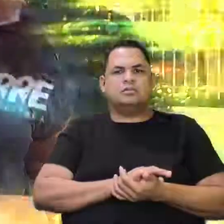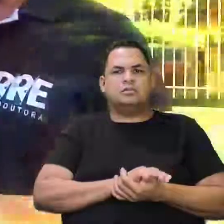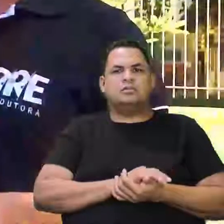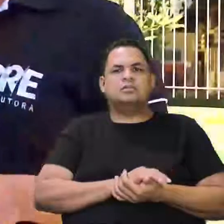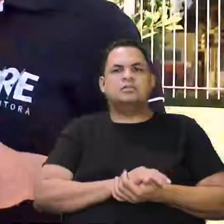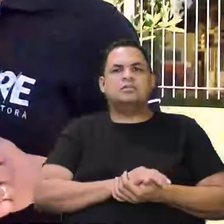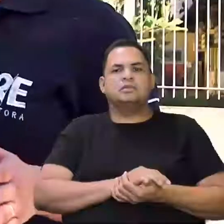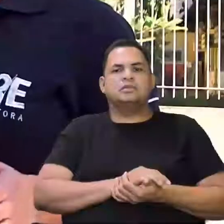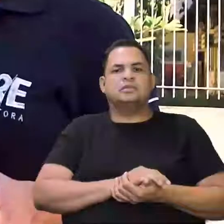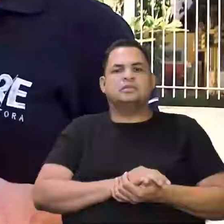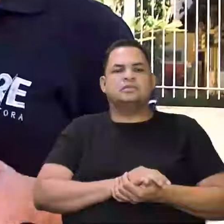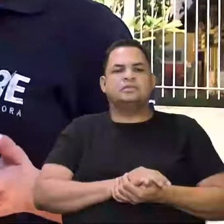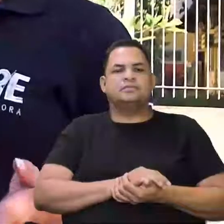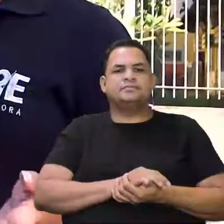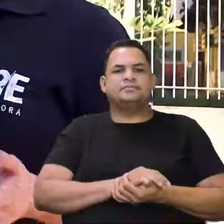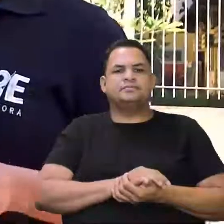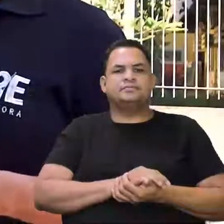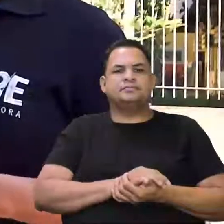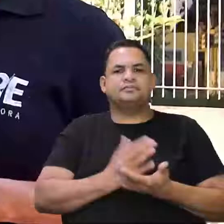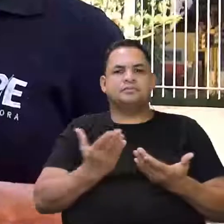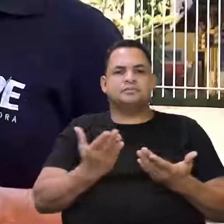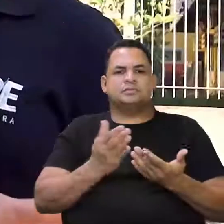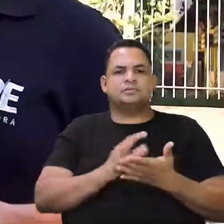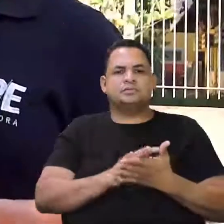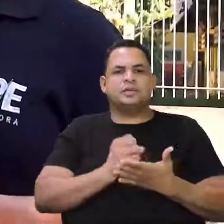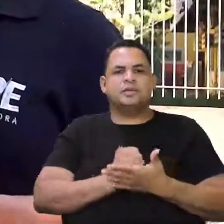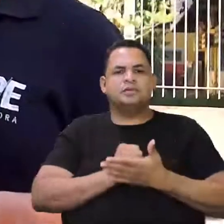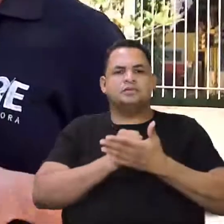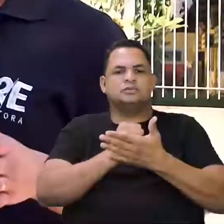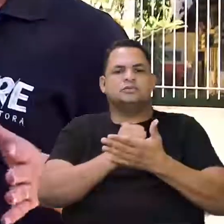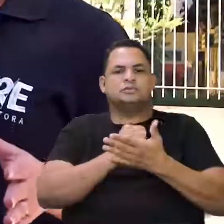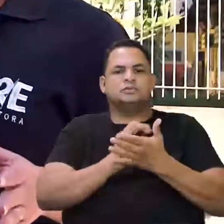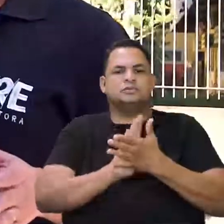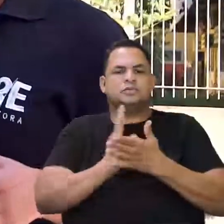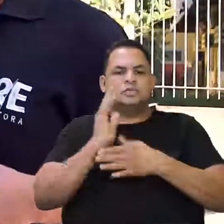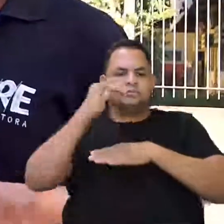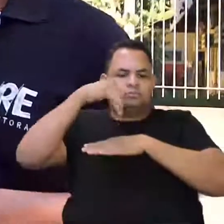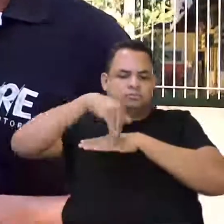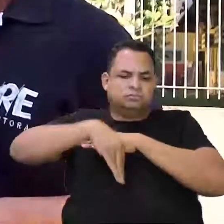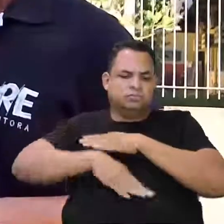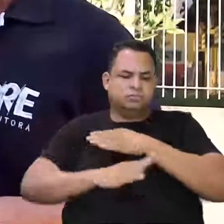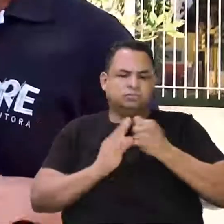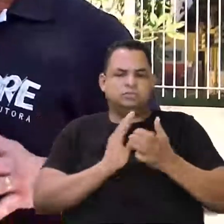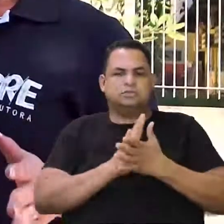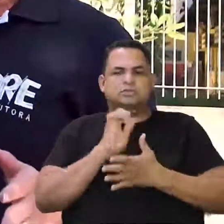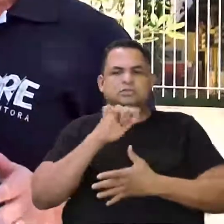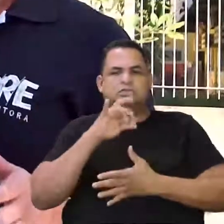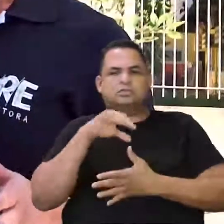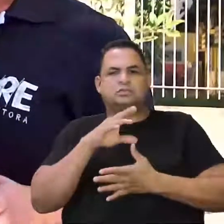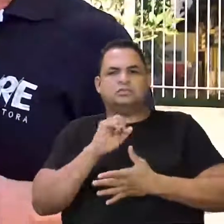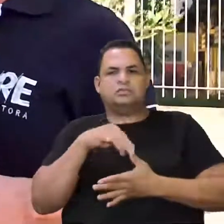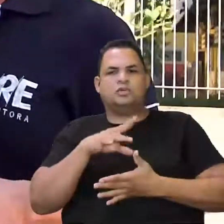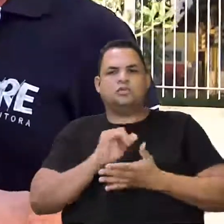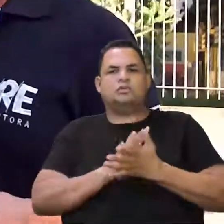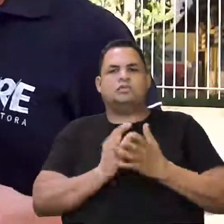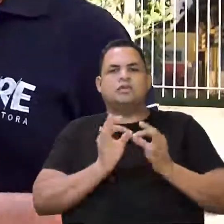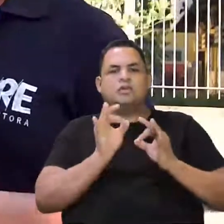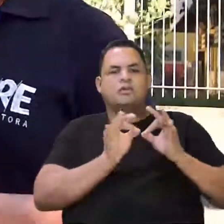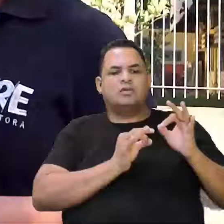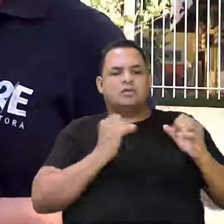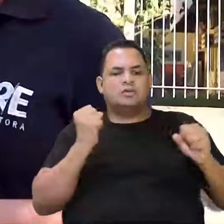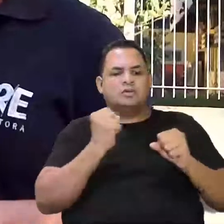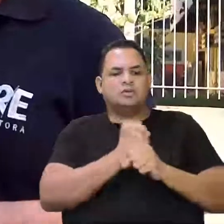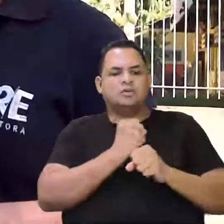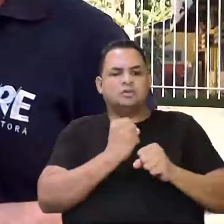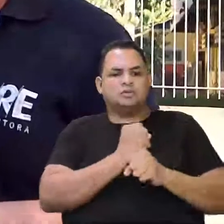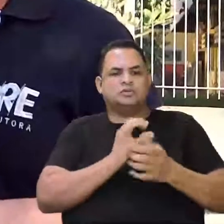bruneus. Em uma compensação das usinas hidrelétricas de Santo Antônio, foi construído no campus da Unir, em Porto Velho, o Centro